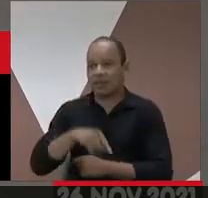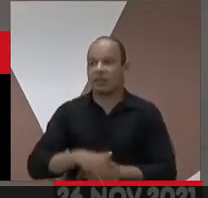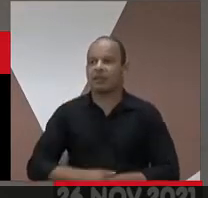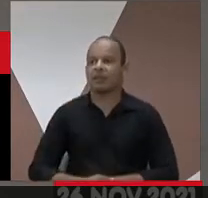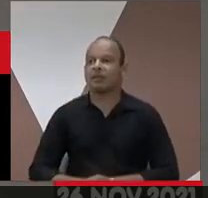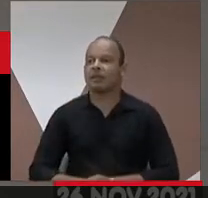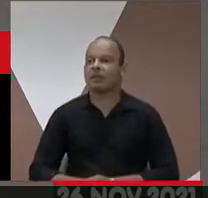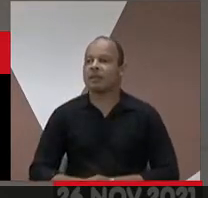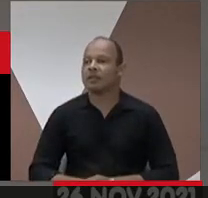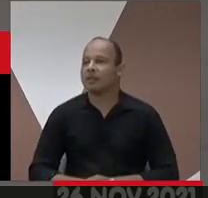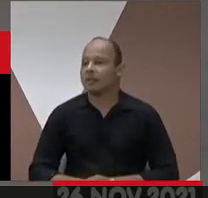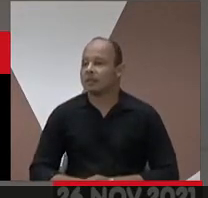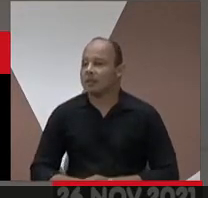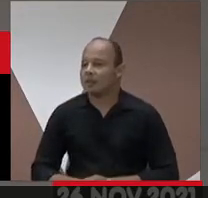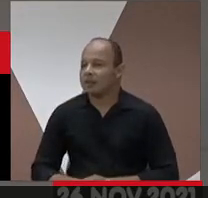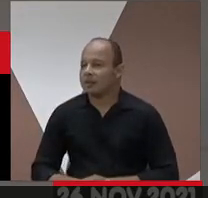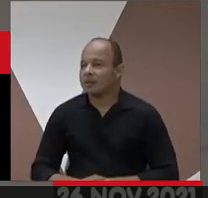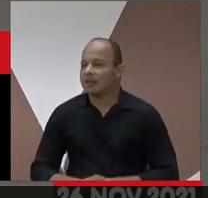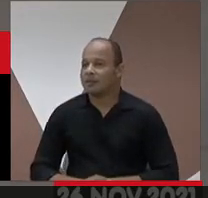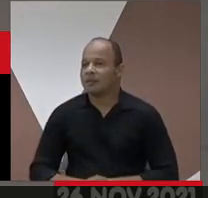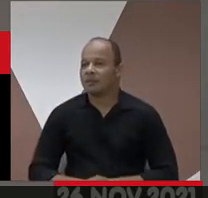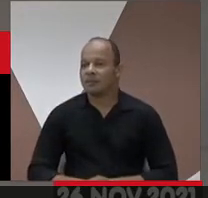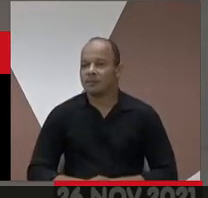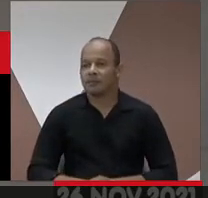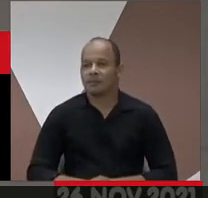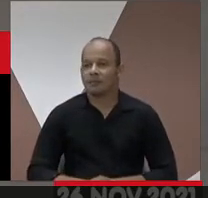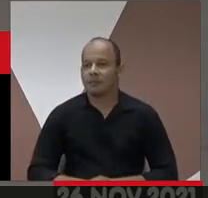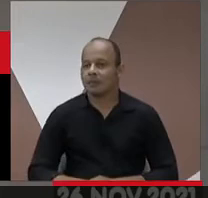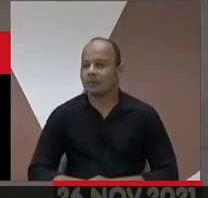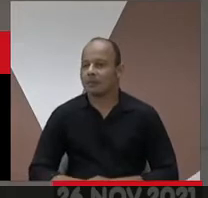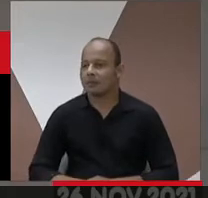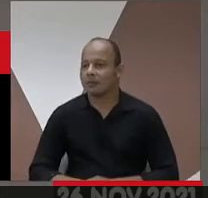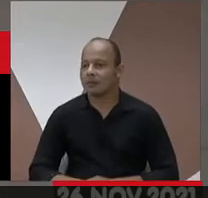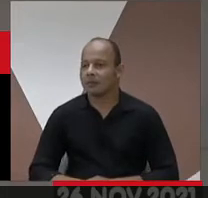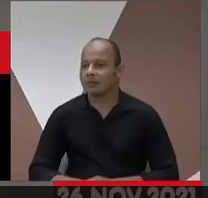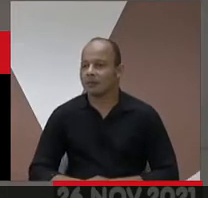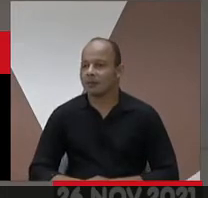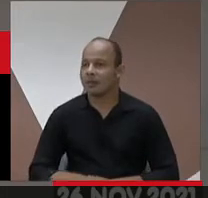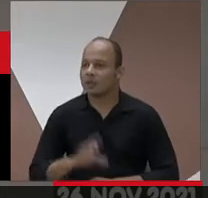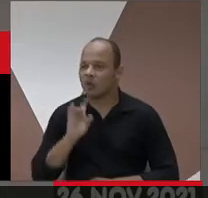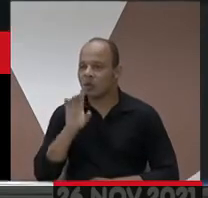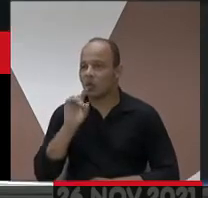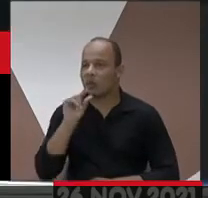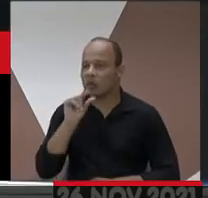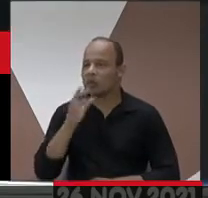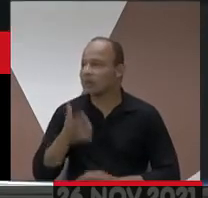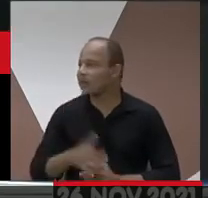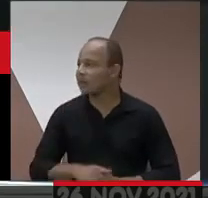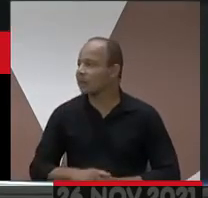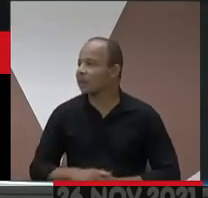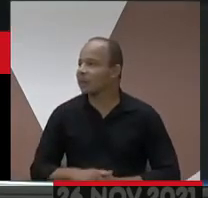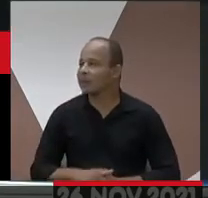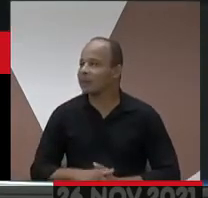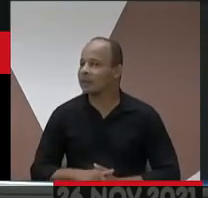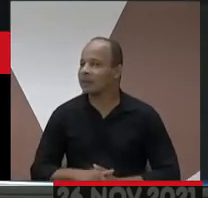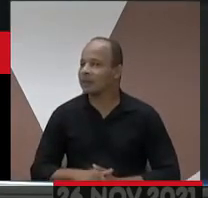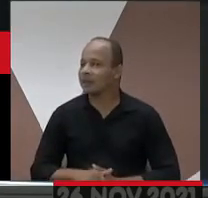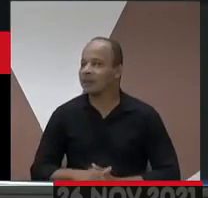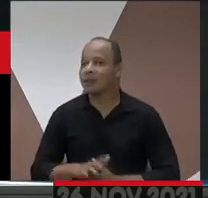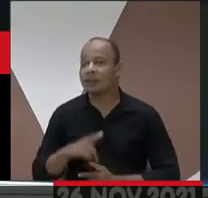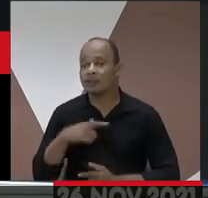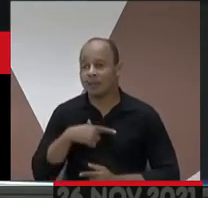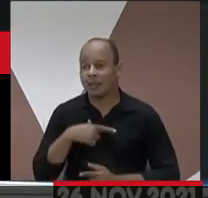respeito. A nossa proposta tem todo o respeito com o meio ambiente. Só em seguida vamos ouvir. Agora, existe um conflito